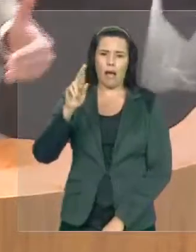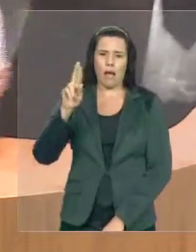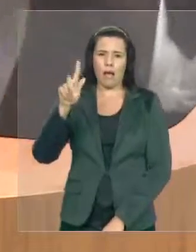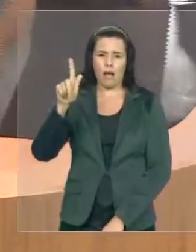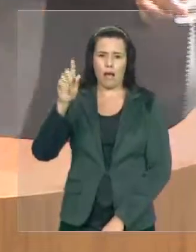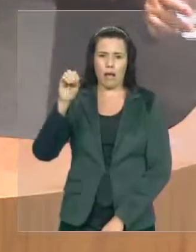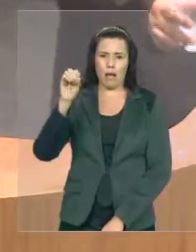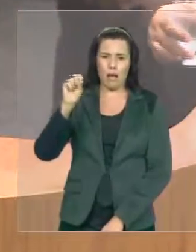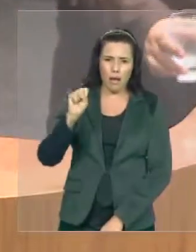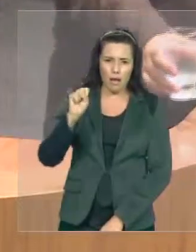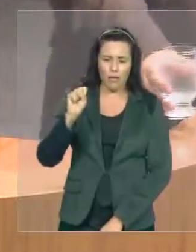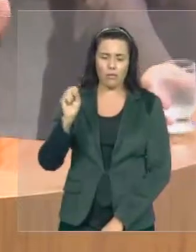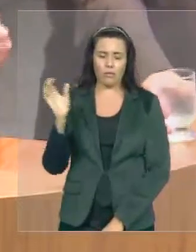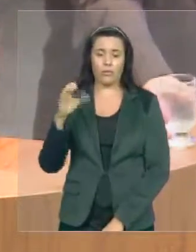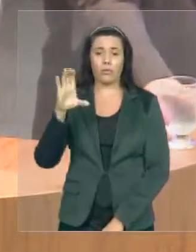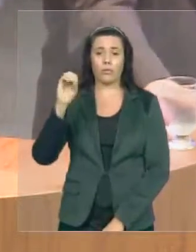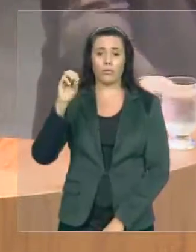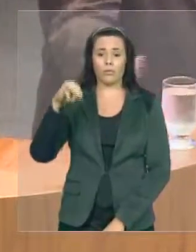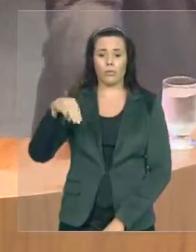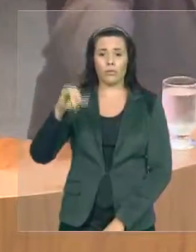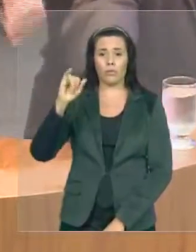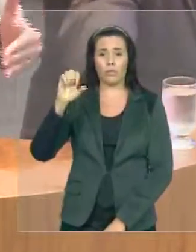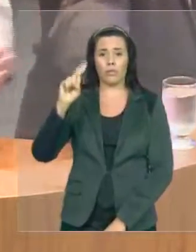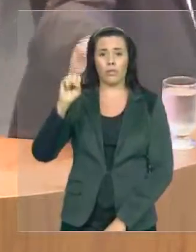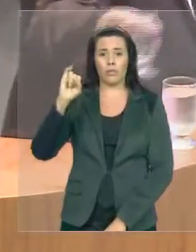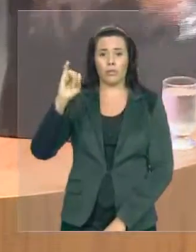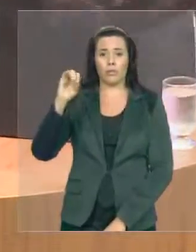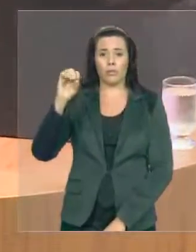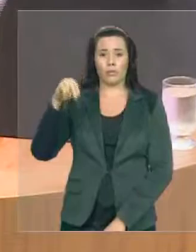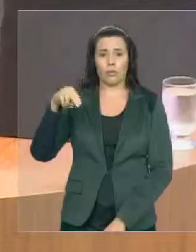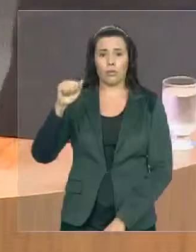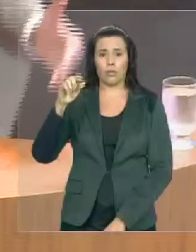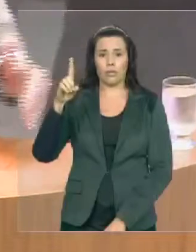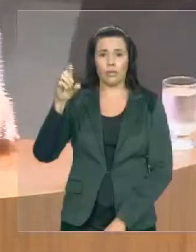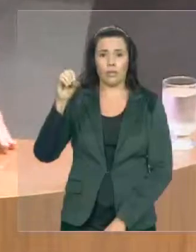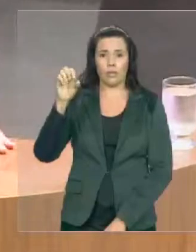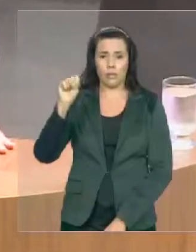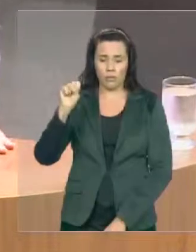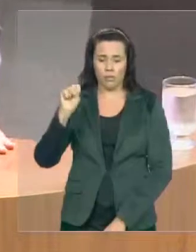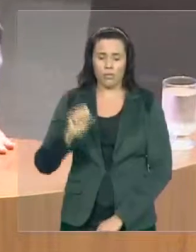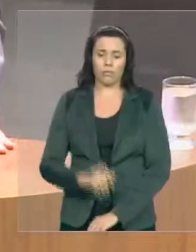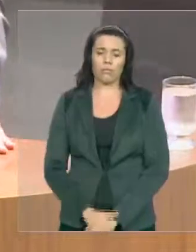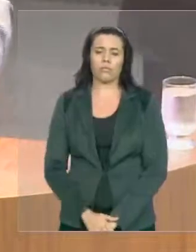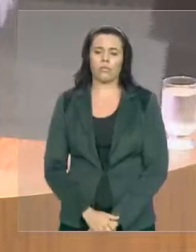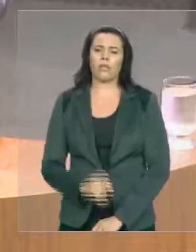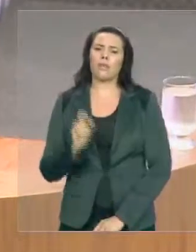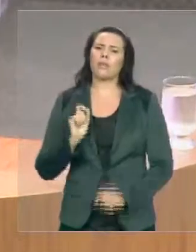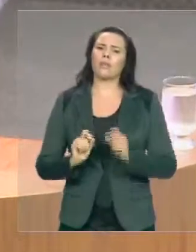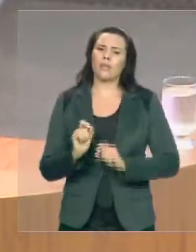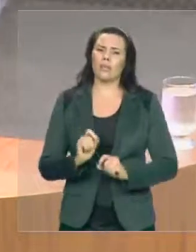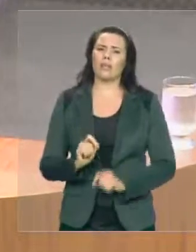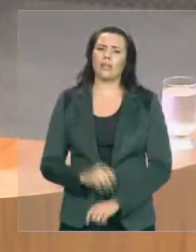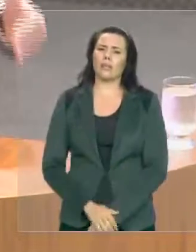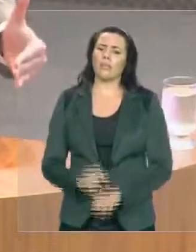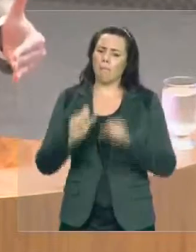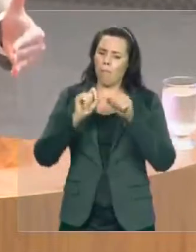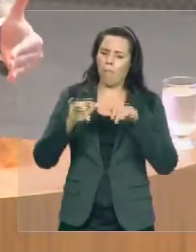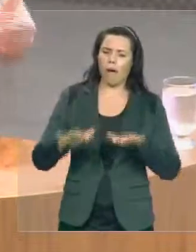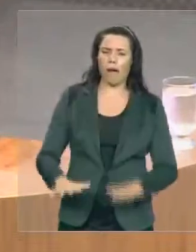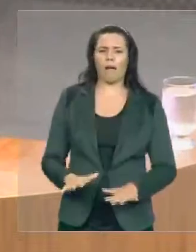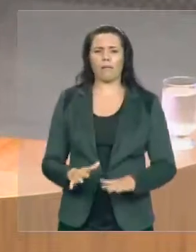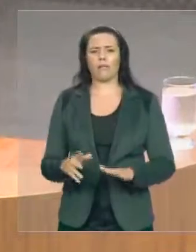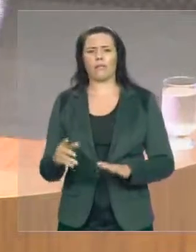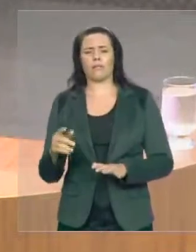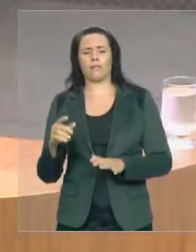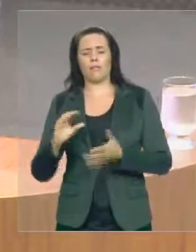essa necessidade, que muitas vezes são preenchidos politicamente, que oneram o Estado brasileiro. Na medida que ele diminui esses cargos,